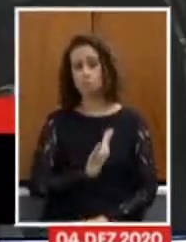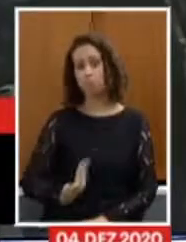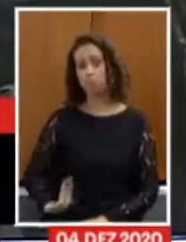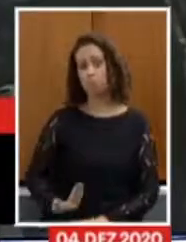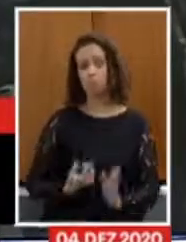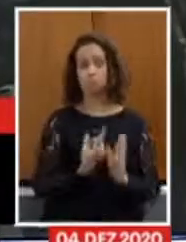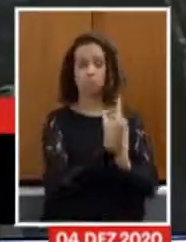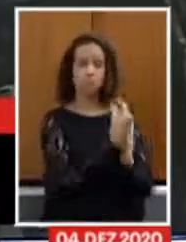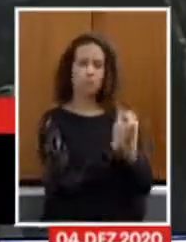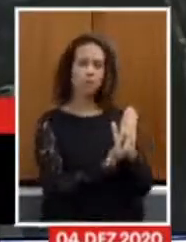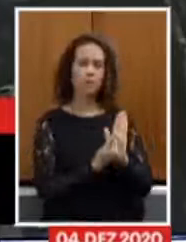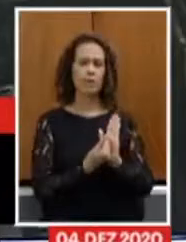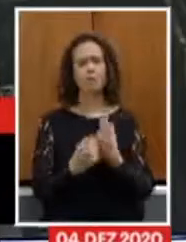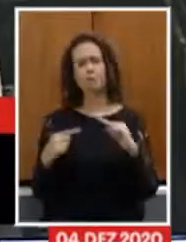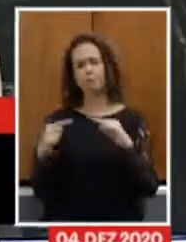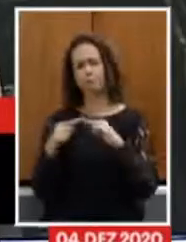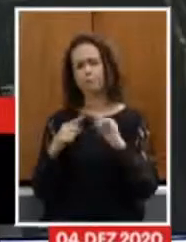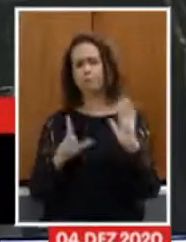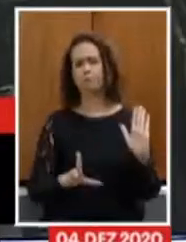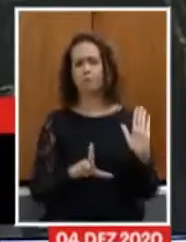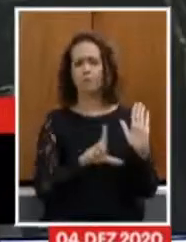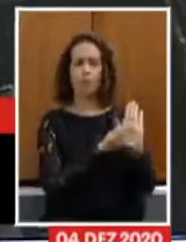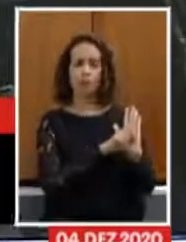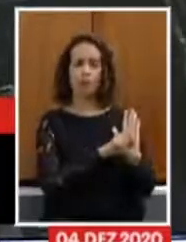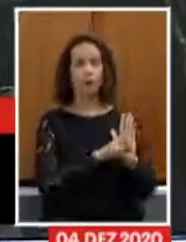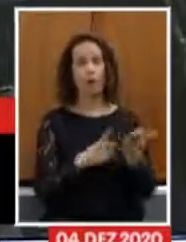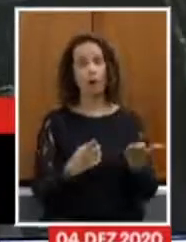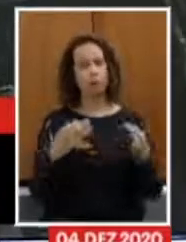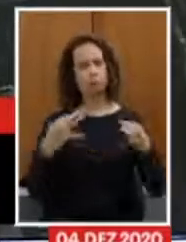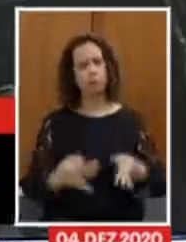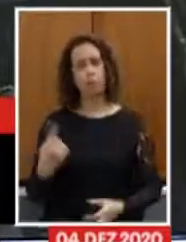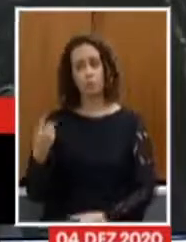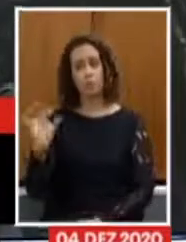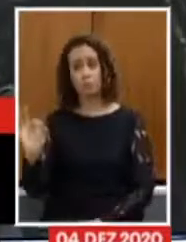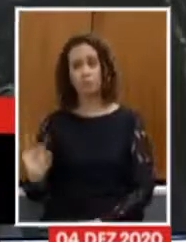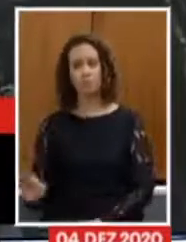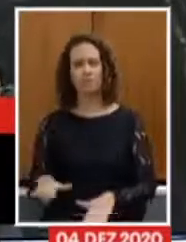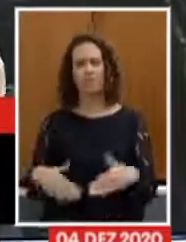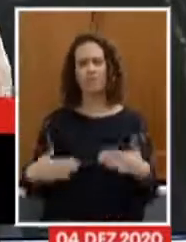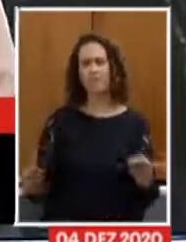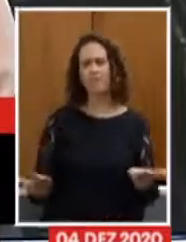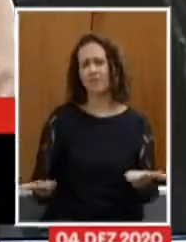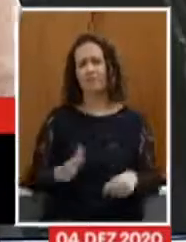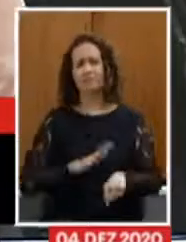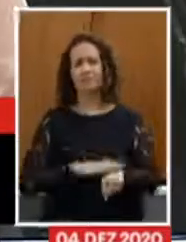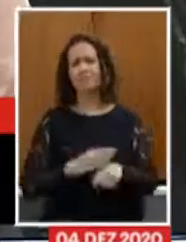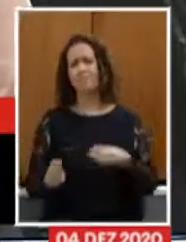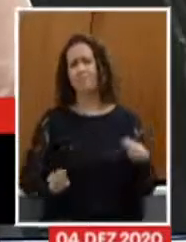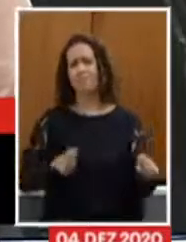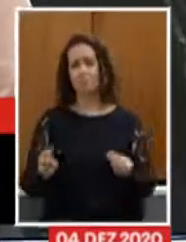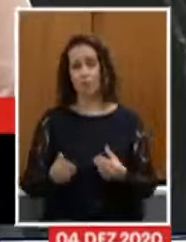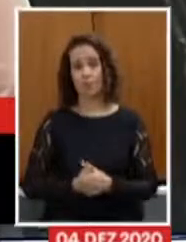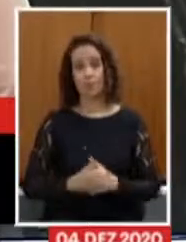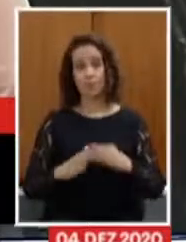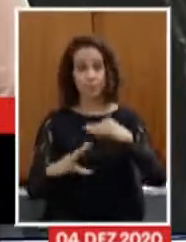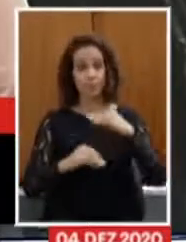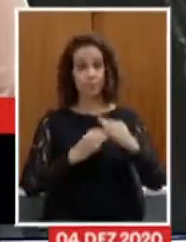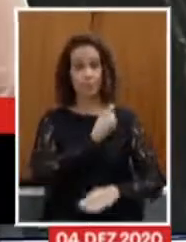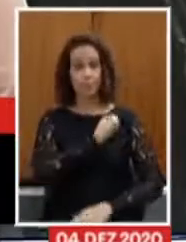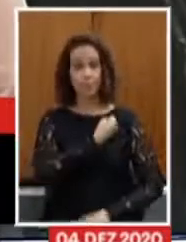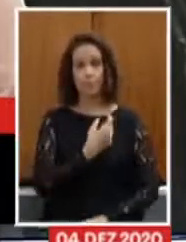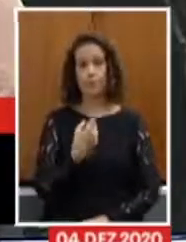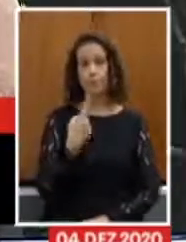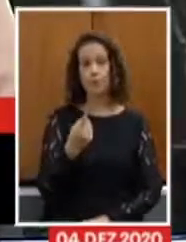conforme determina a lei, exatamente 1%, nosso problema está na execução. Então, a emenda de número 1, ela